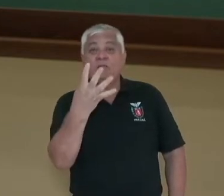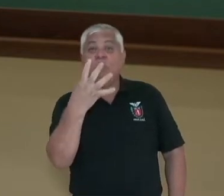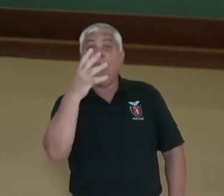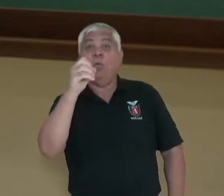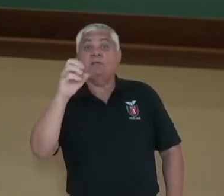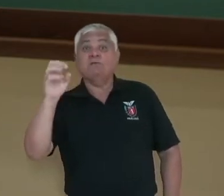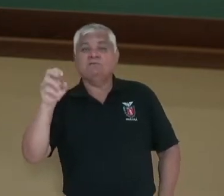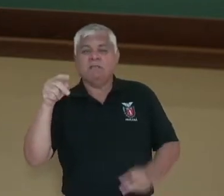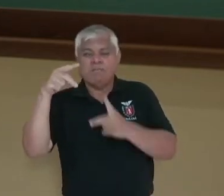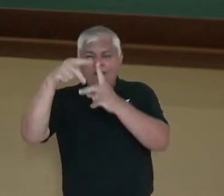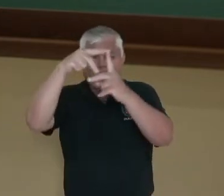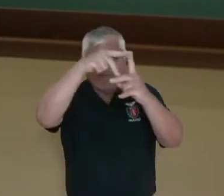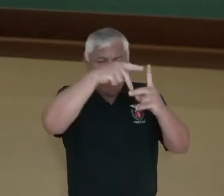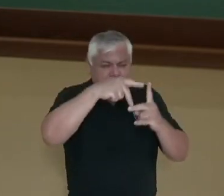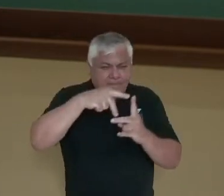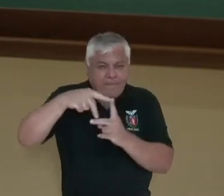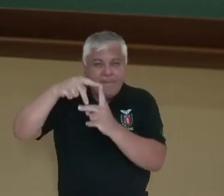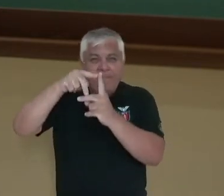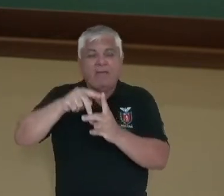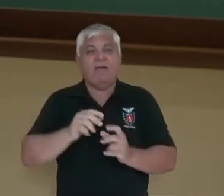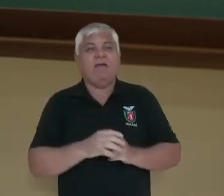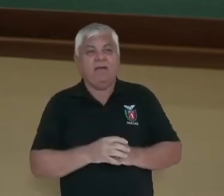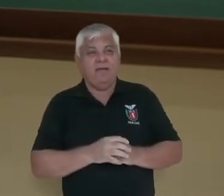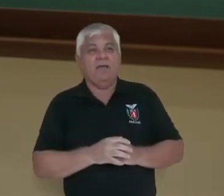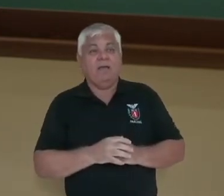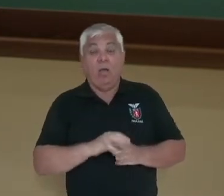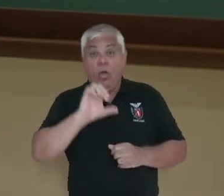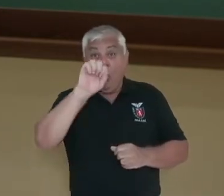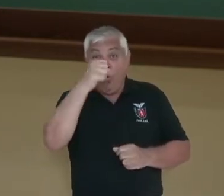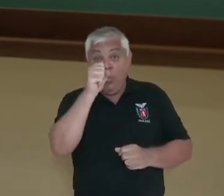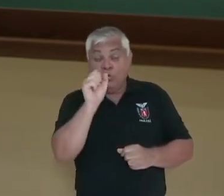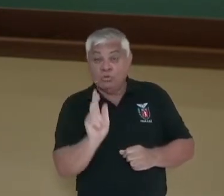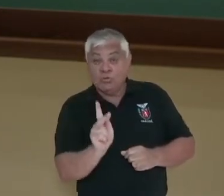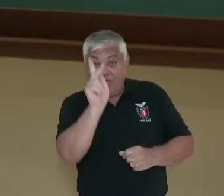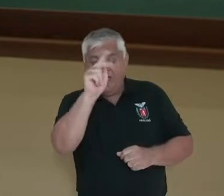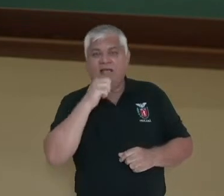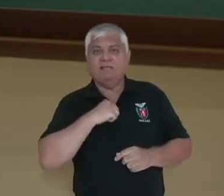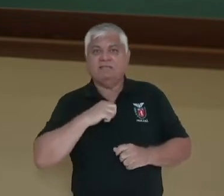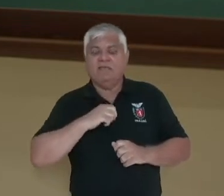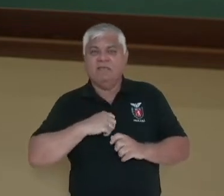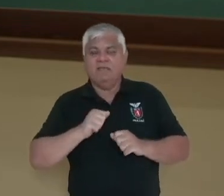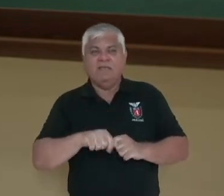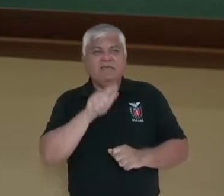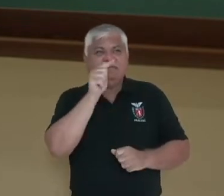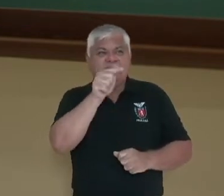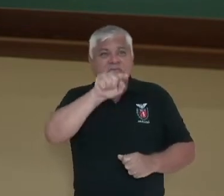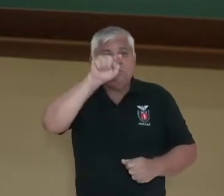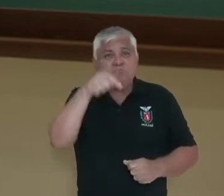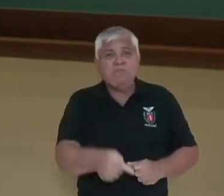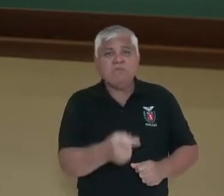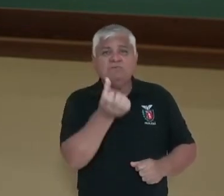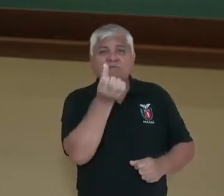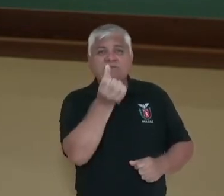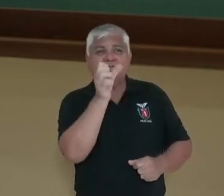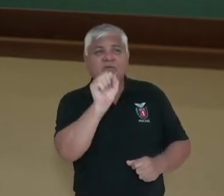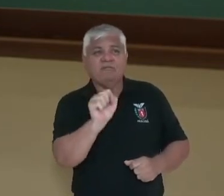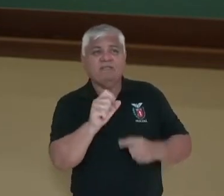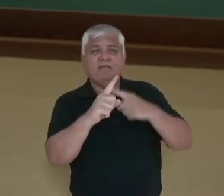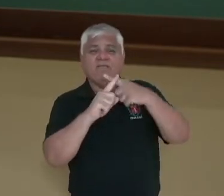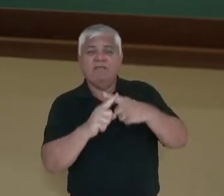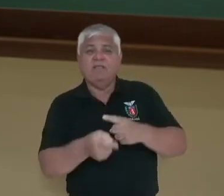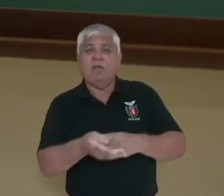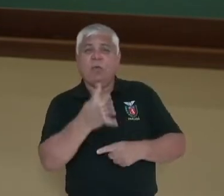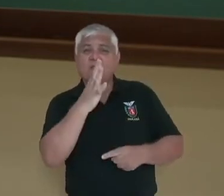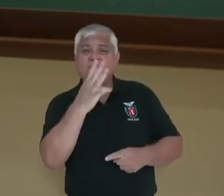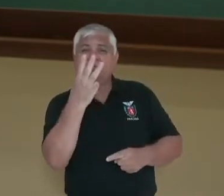8.294.400 pixels. E uma 8K, ela tem a resolução 7.680 ×